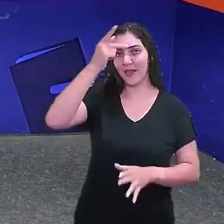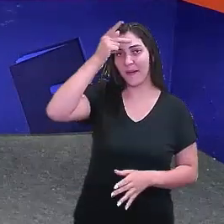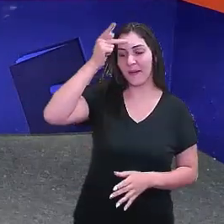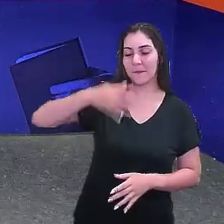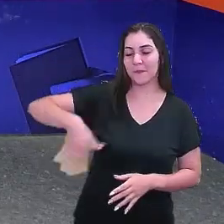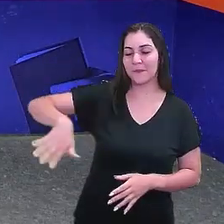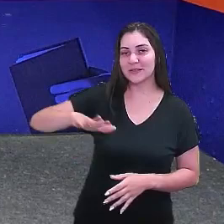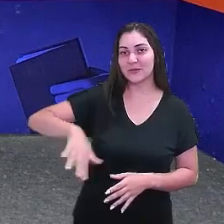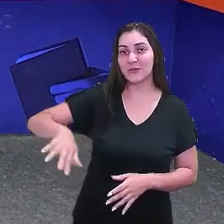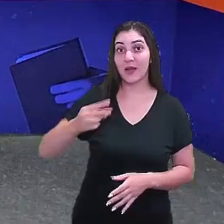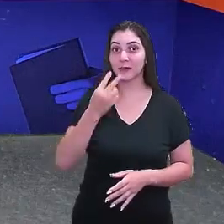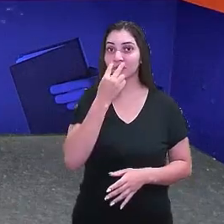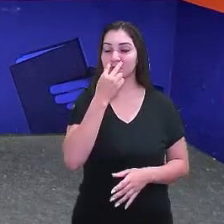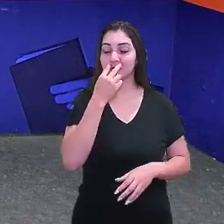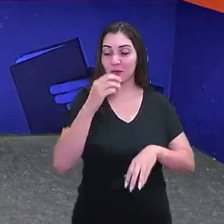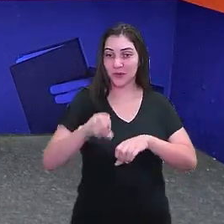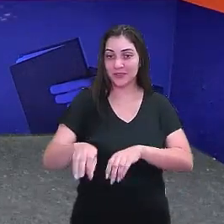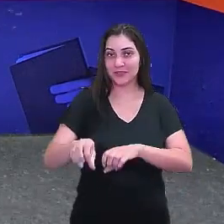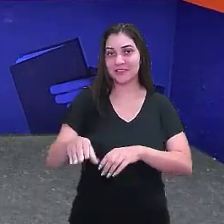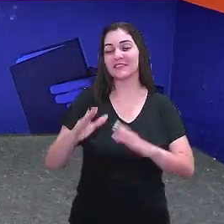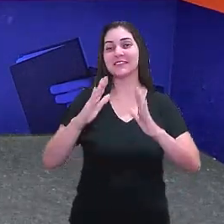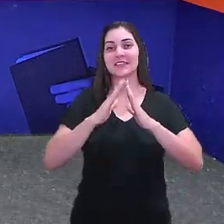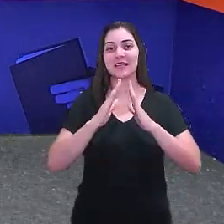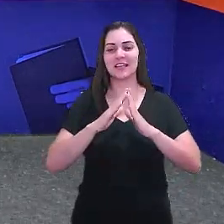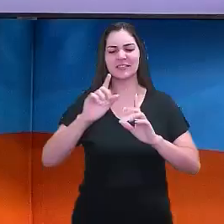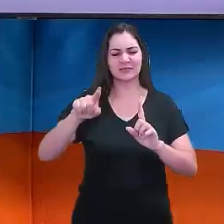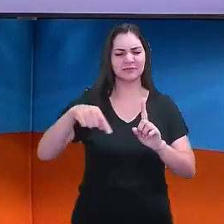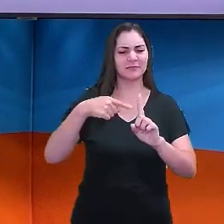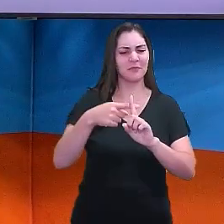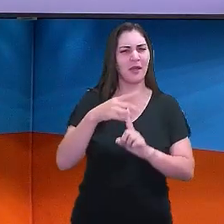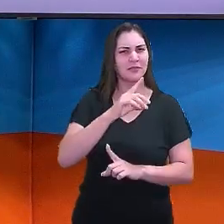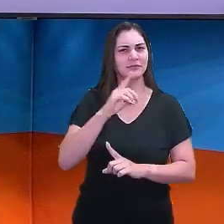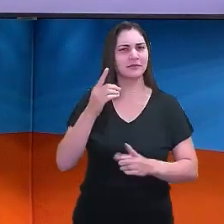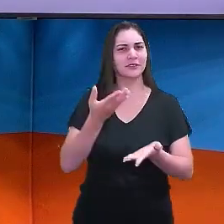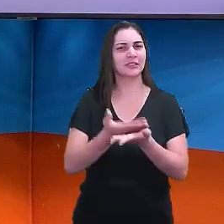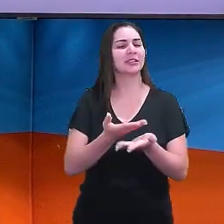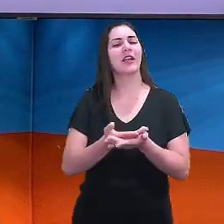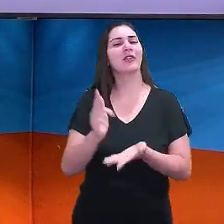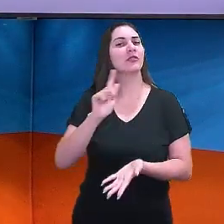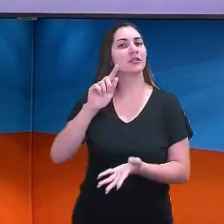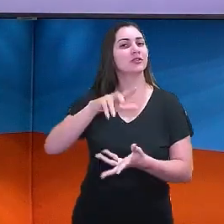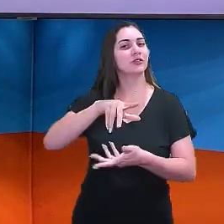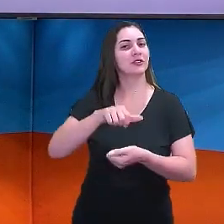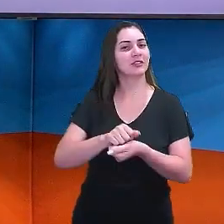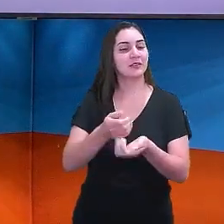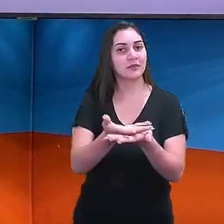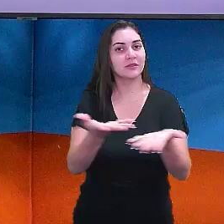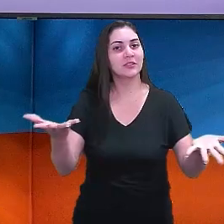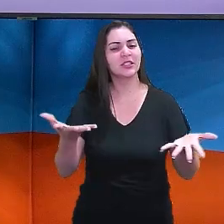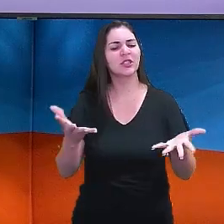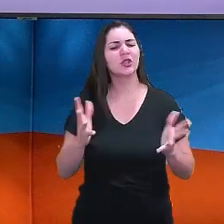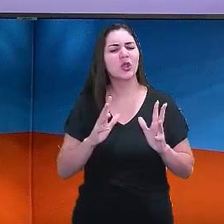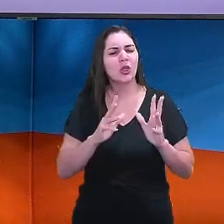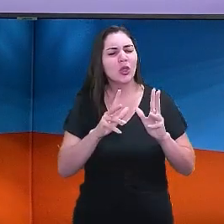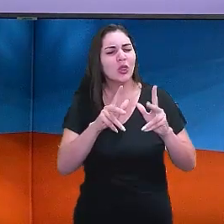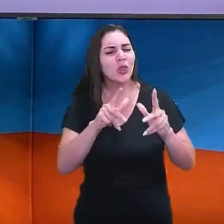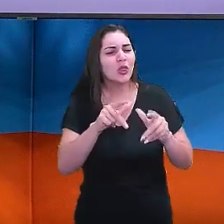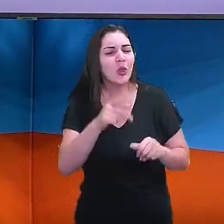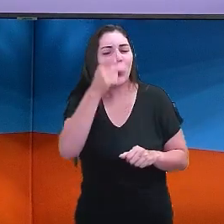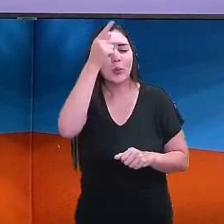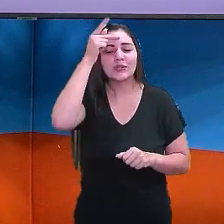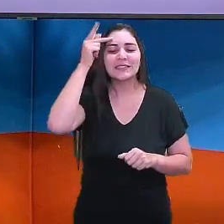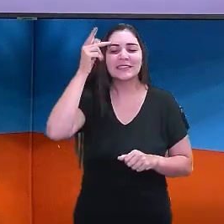pessoal do Vitória Ensina em Casa, mais um dia de aula de geografia para vocês. Aqui todo mundo curtindo